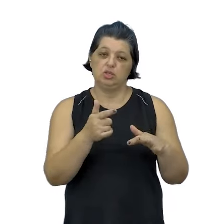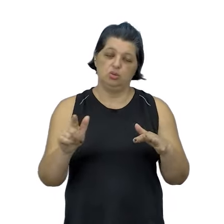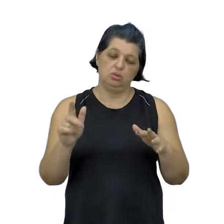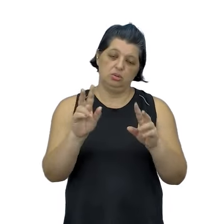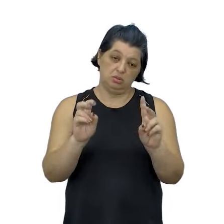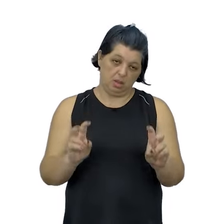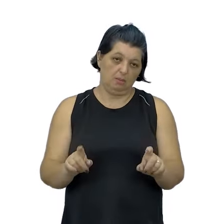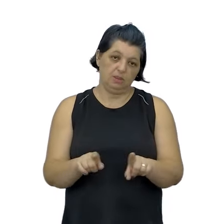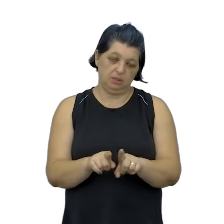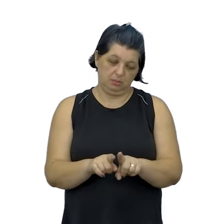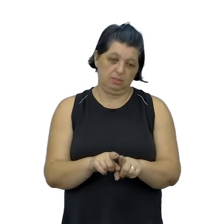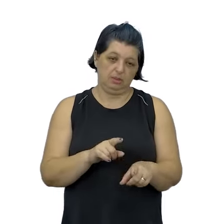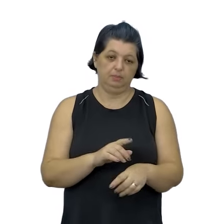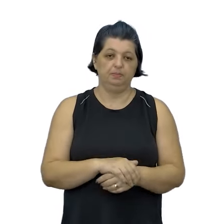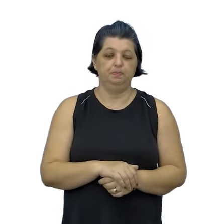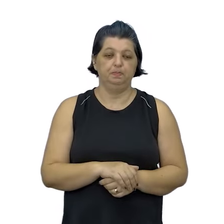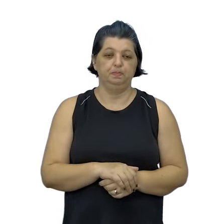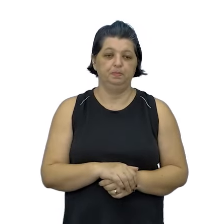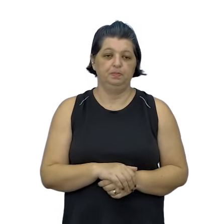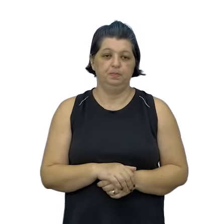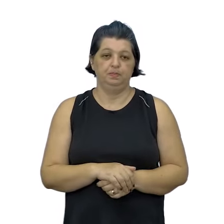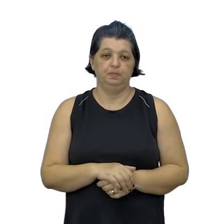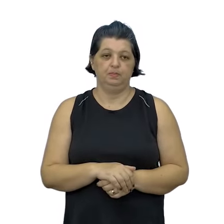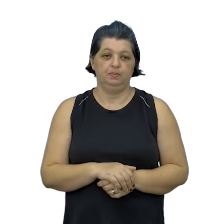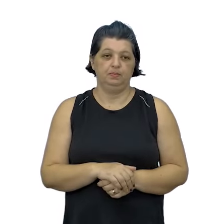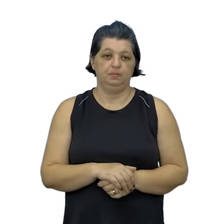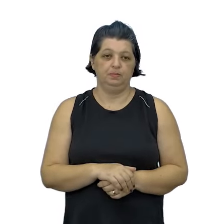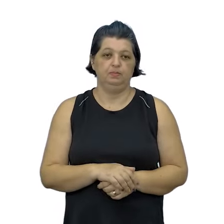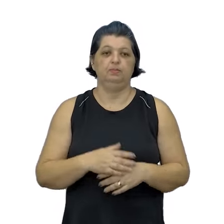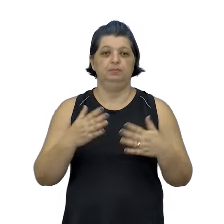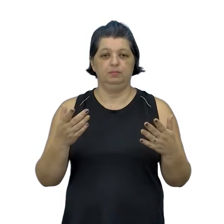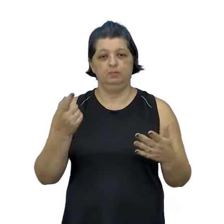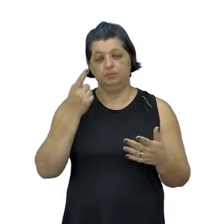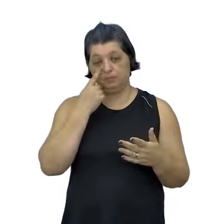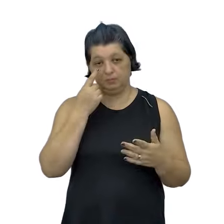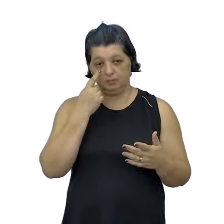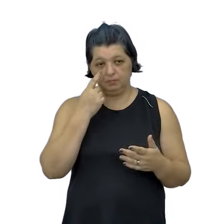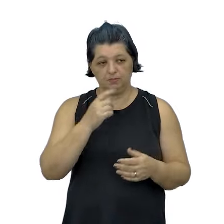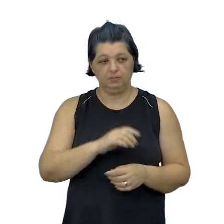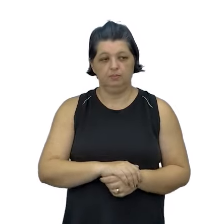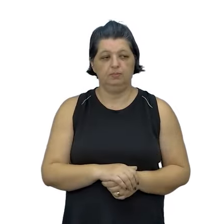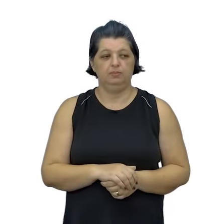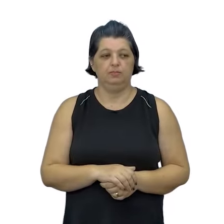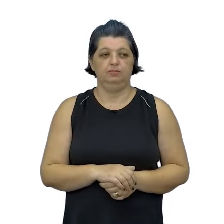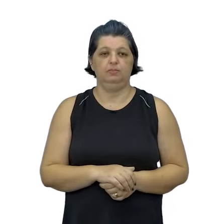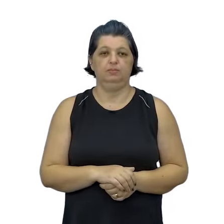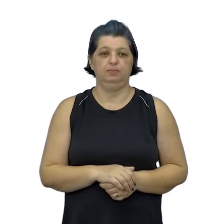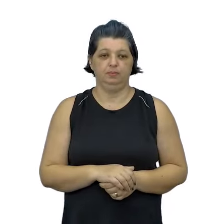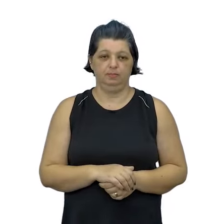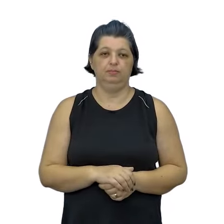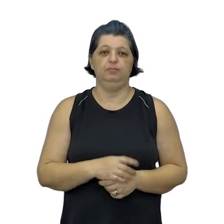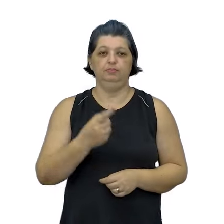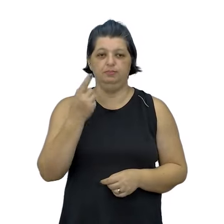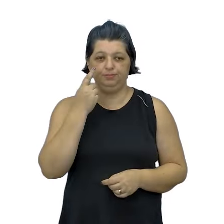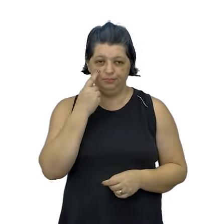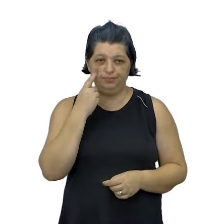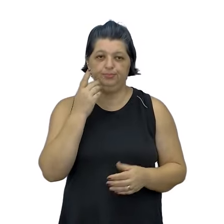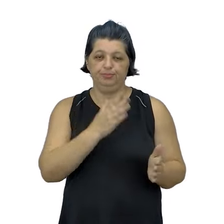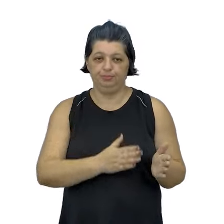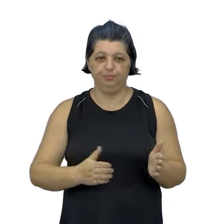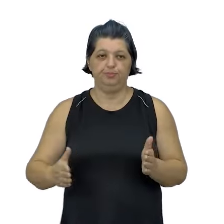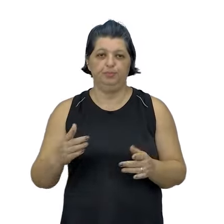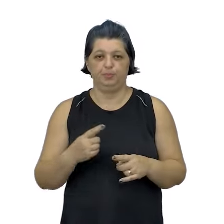temáticas também. Então, como vocês podem ver, né, no desdobramento de pauta, agora onde vocês